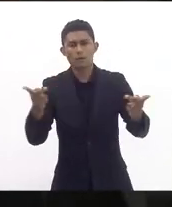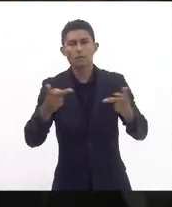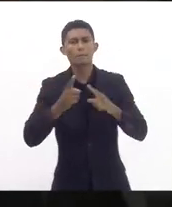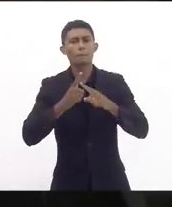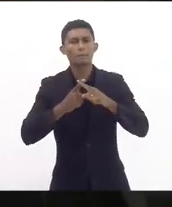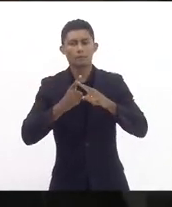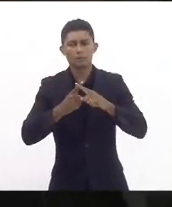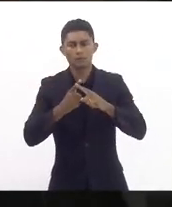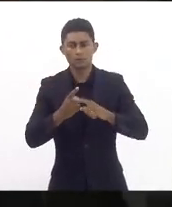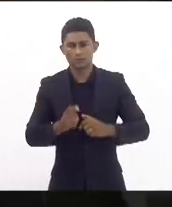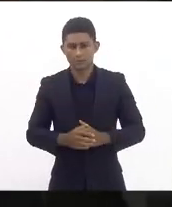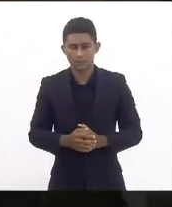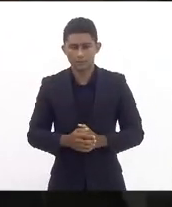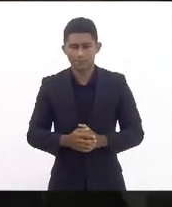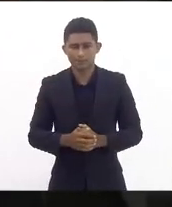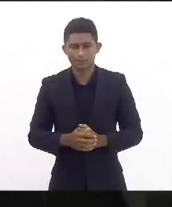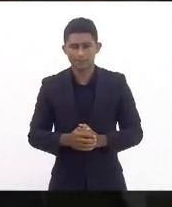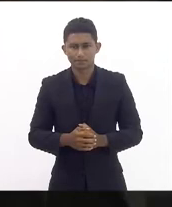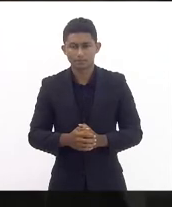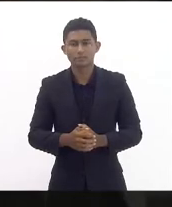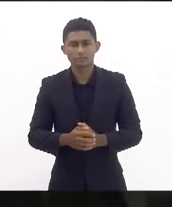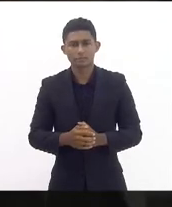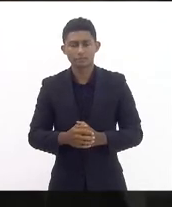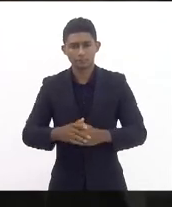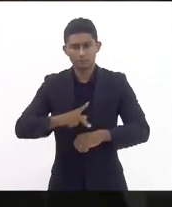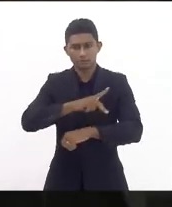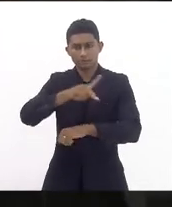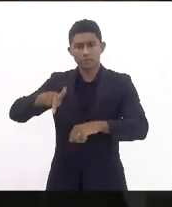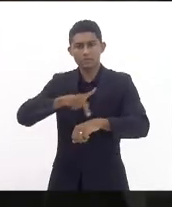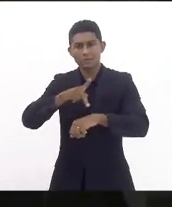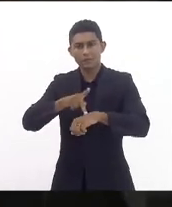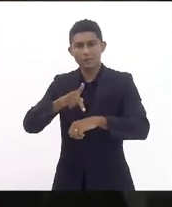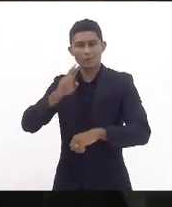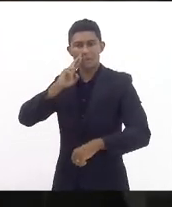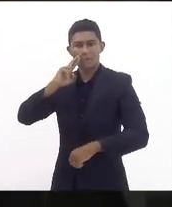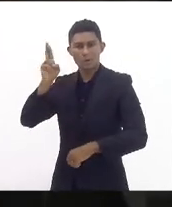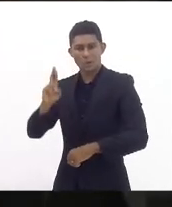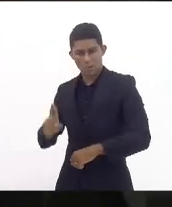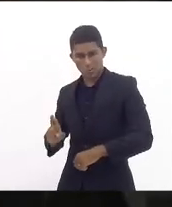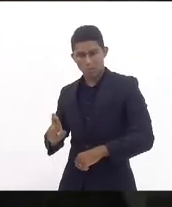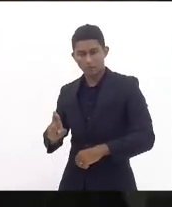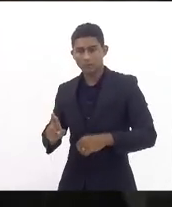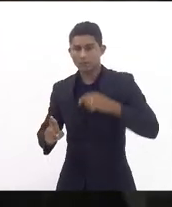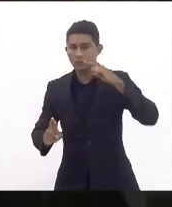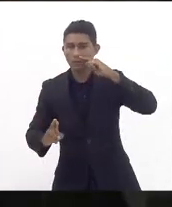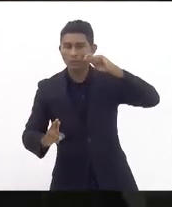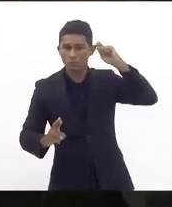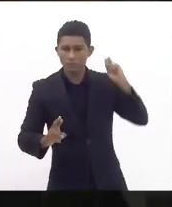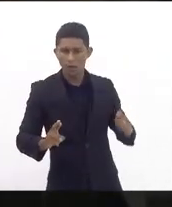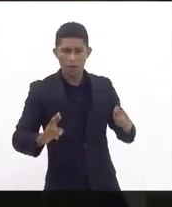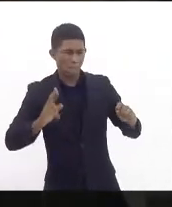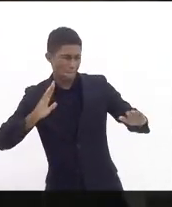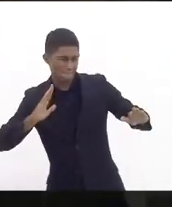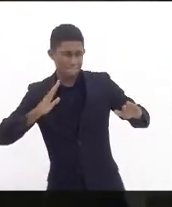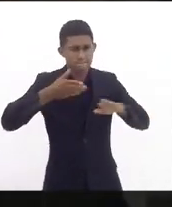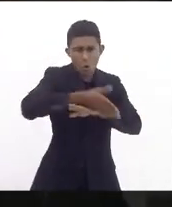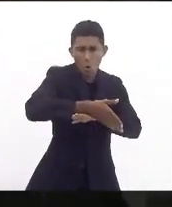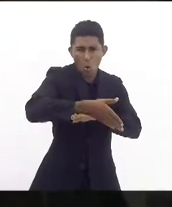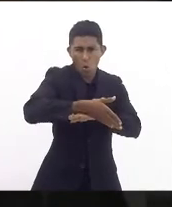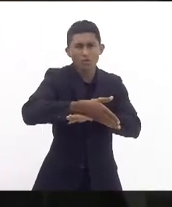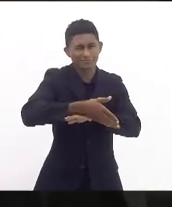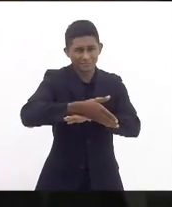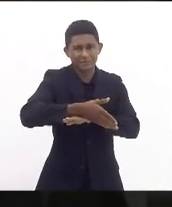desde que a Rússia invadiu a Ucrânia tudo seus